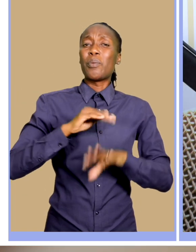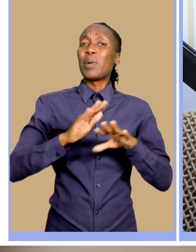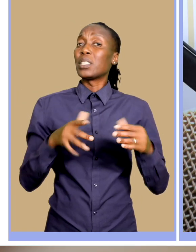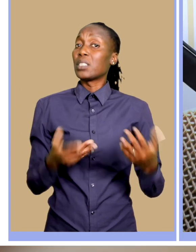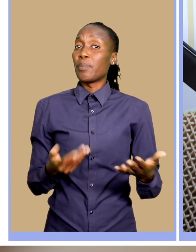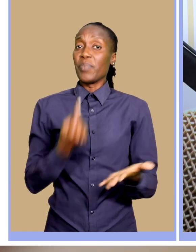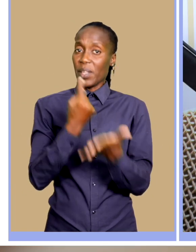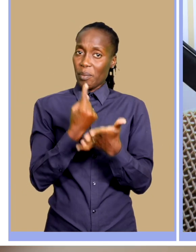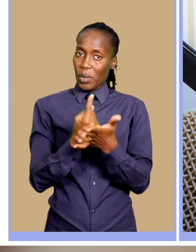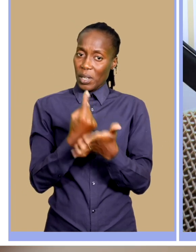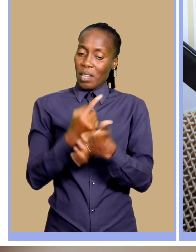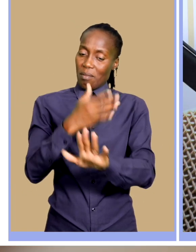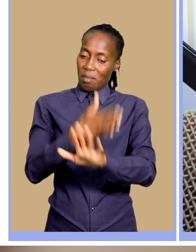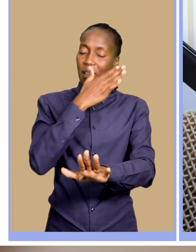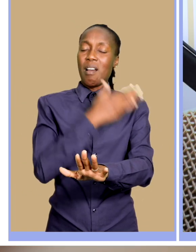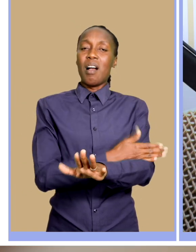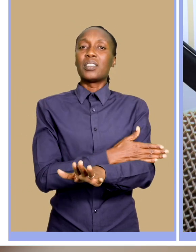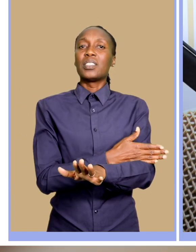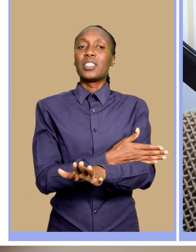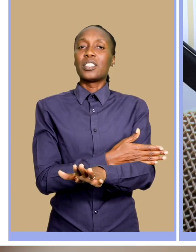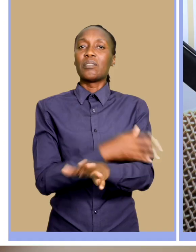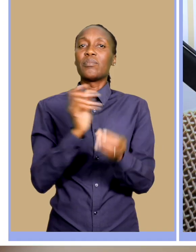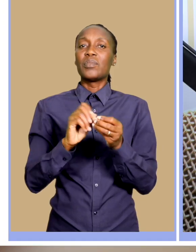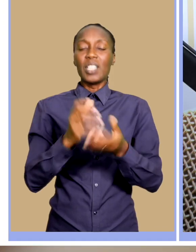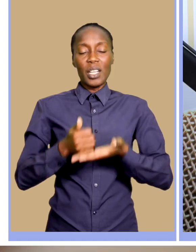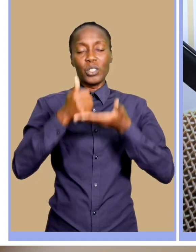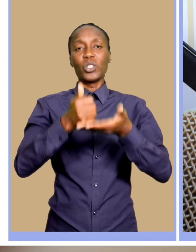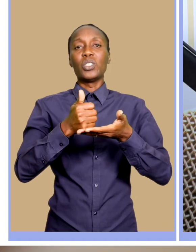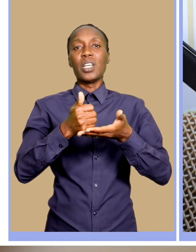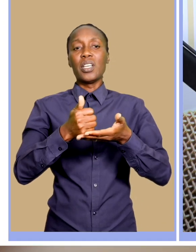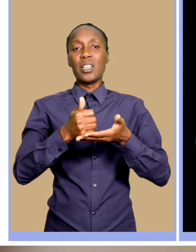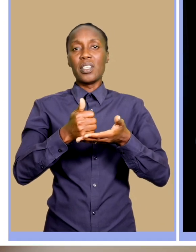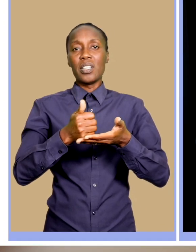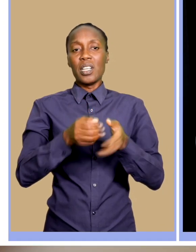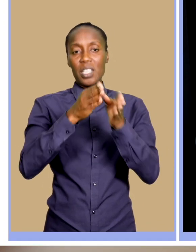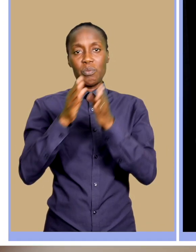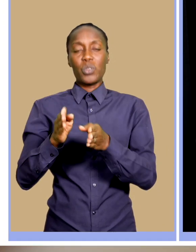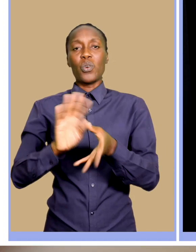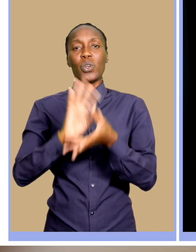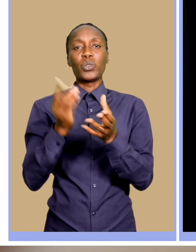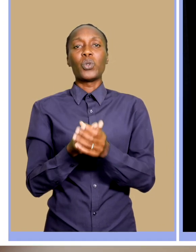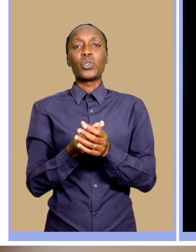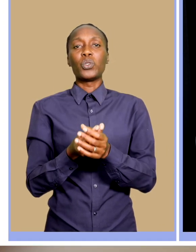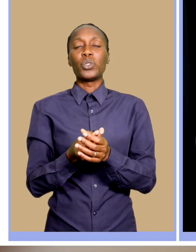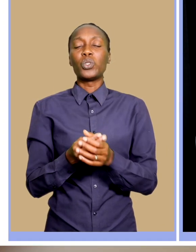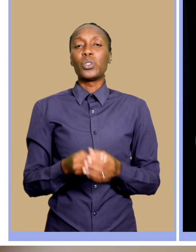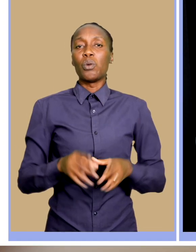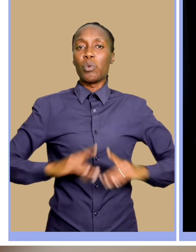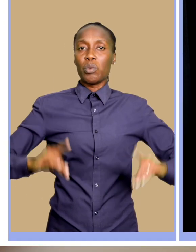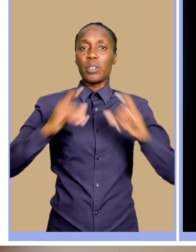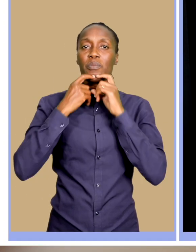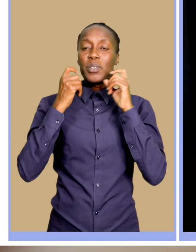darmos tratamento condigno a todo cidadão moçambicano. Muito bem, a nossa conversa